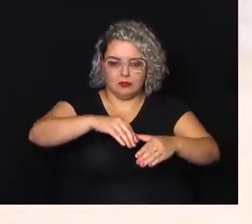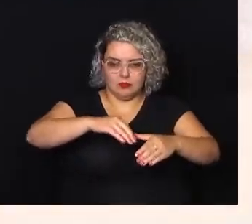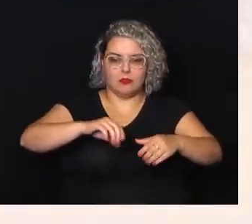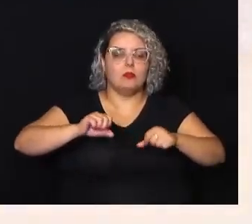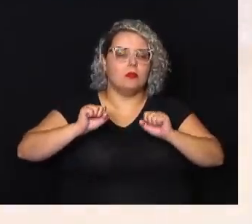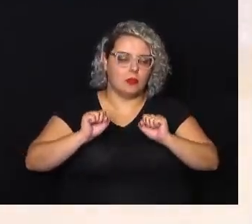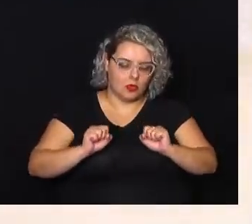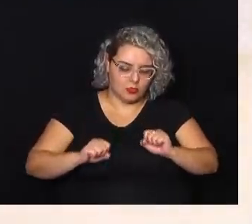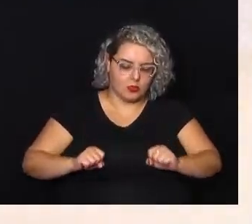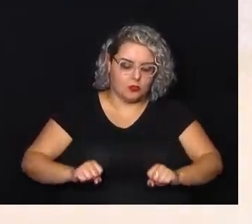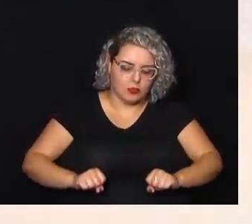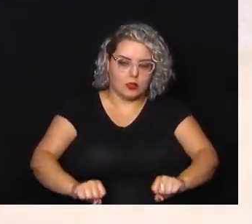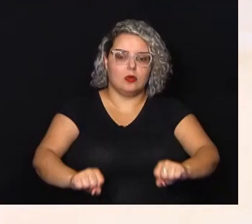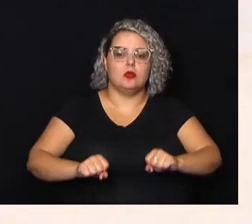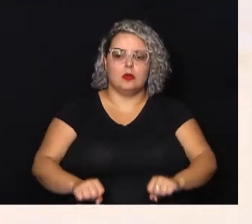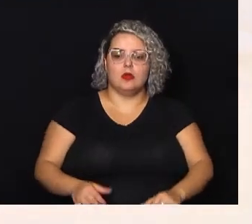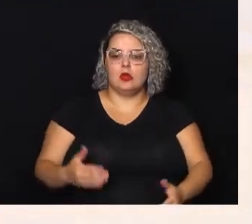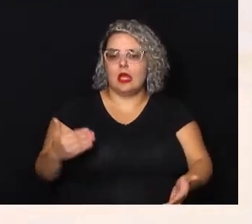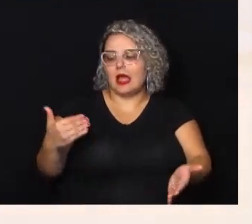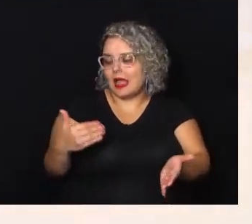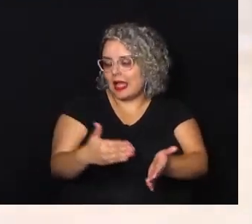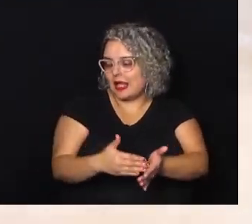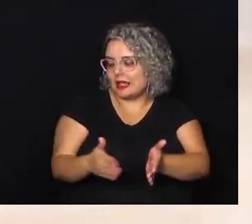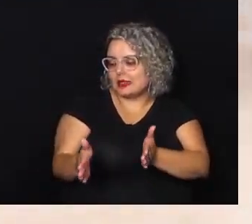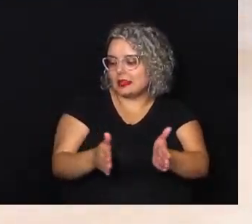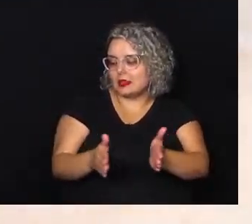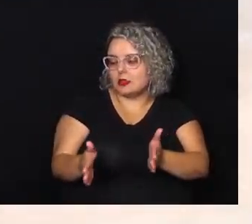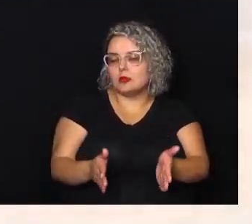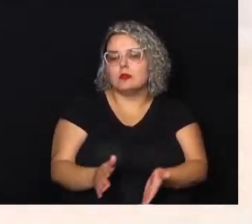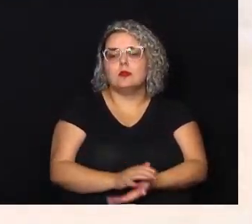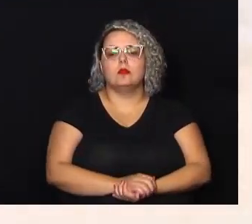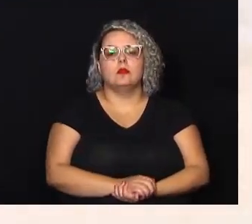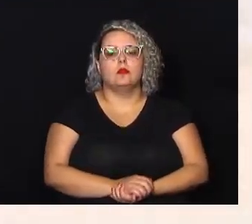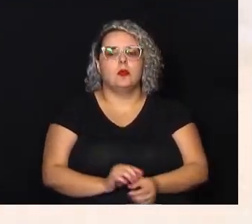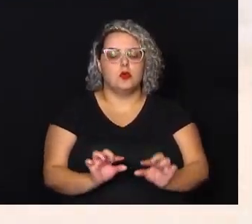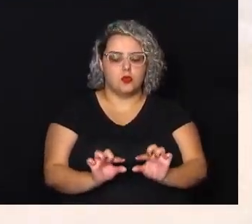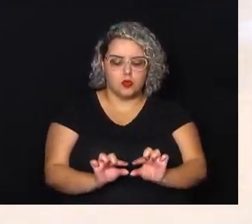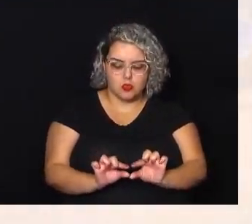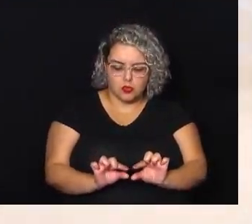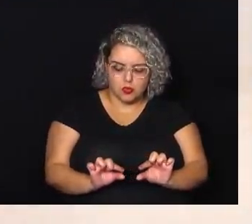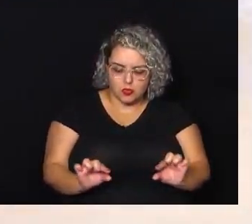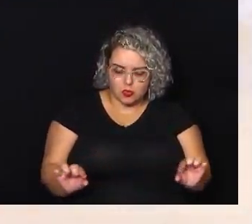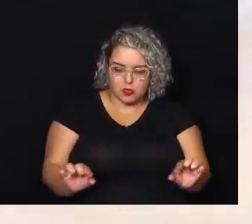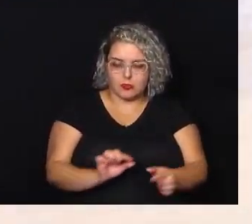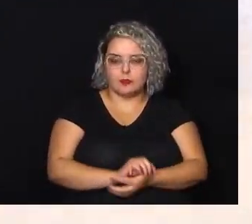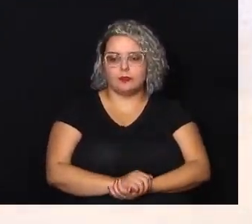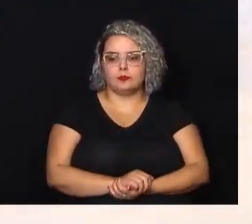também. E aí agora a gente vai até chegar numa espessura que